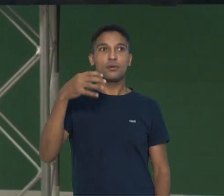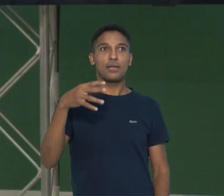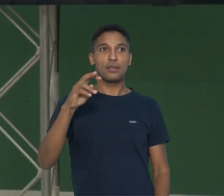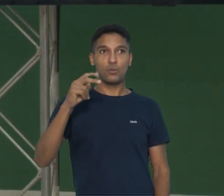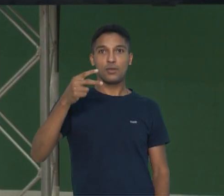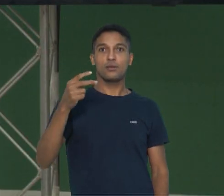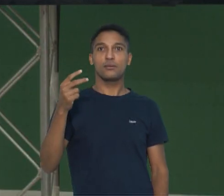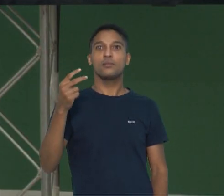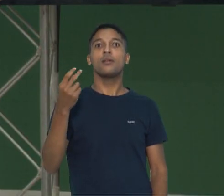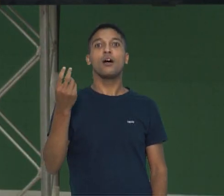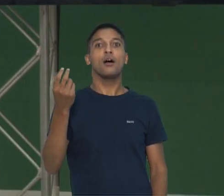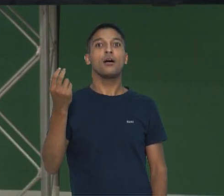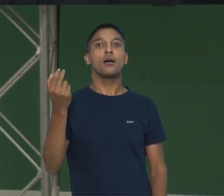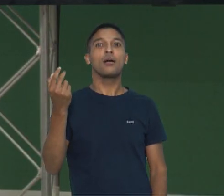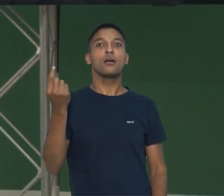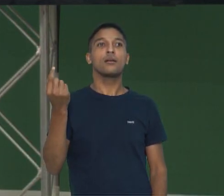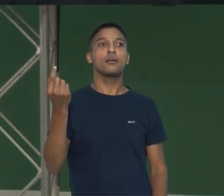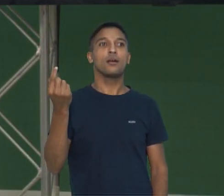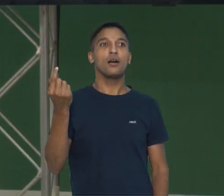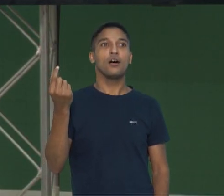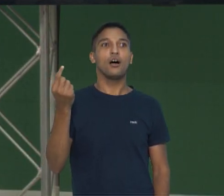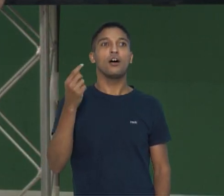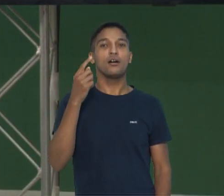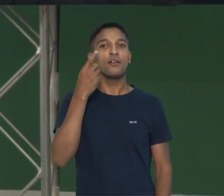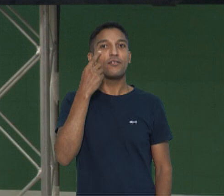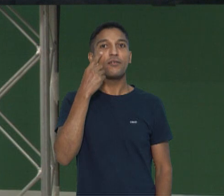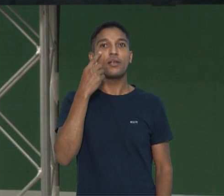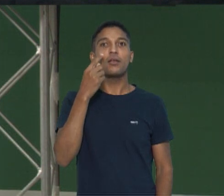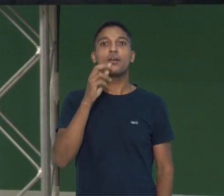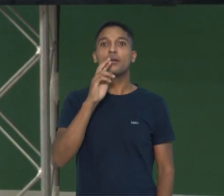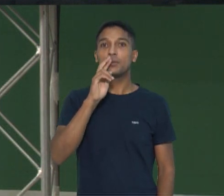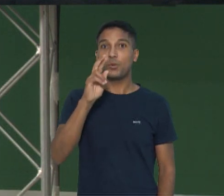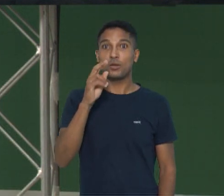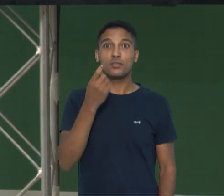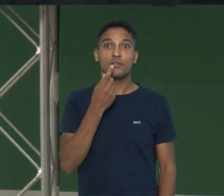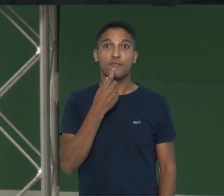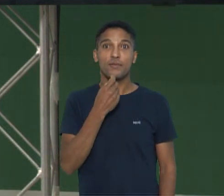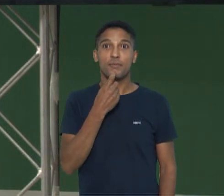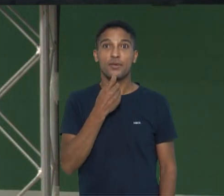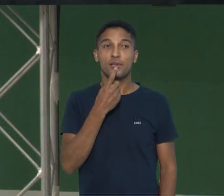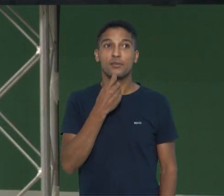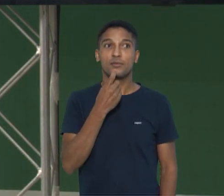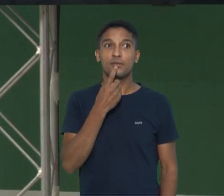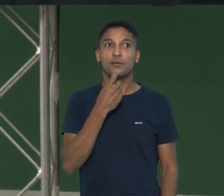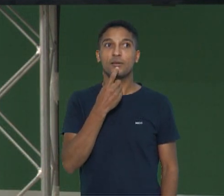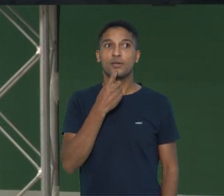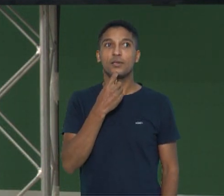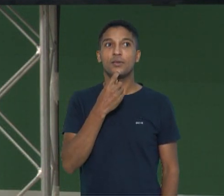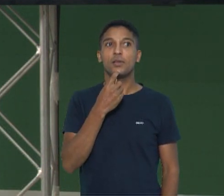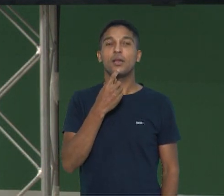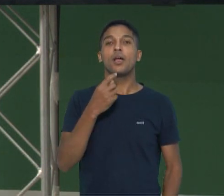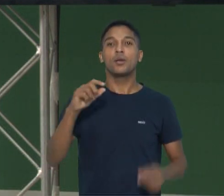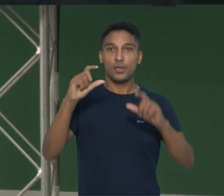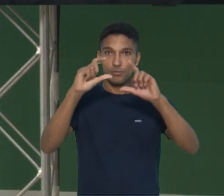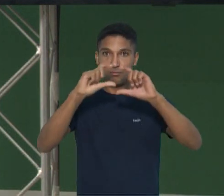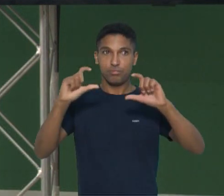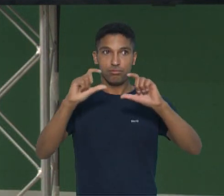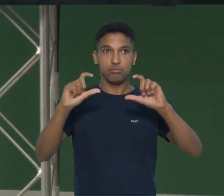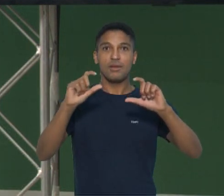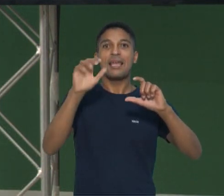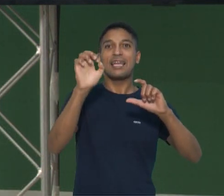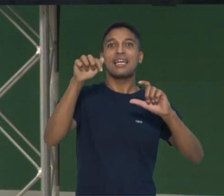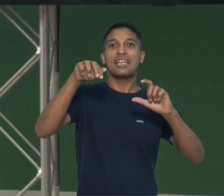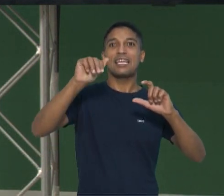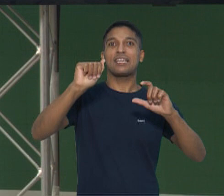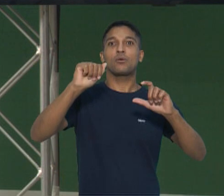16. Esta resposta que está grifada em vermelho é exatamente a equação da hipérbole, que tem os focos